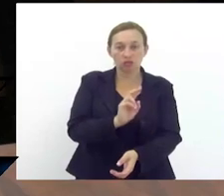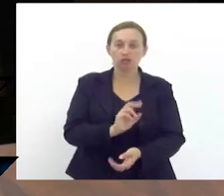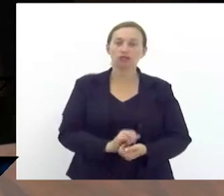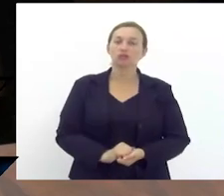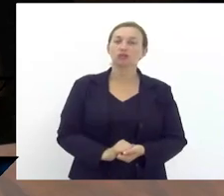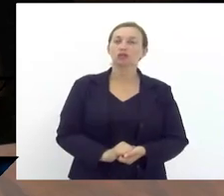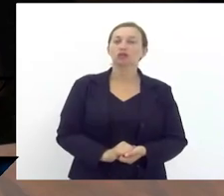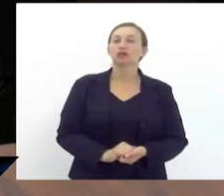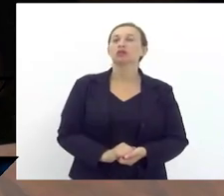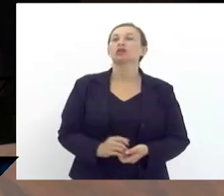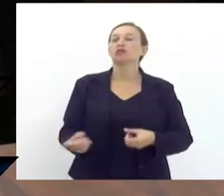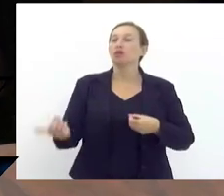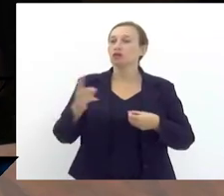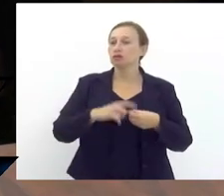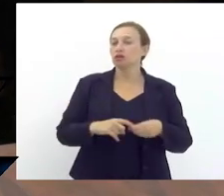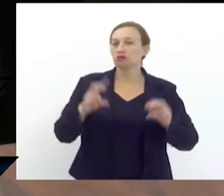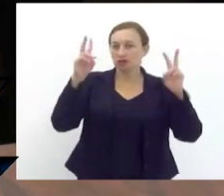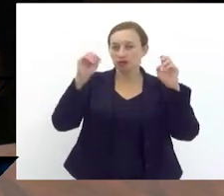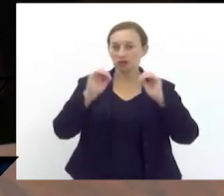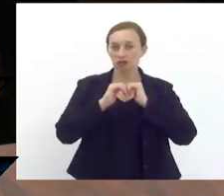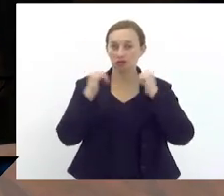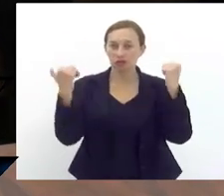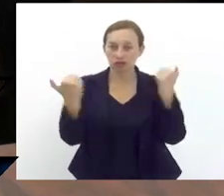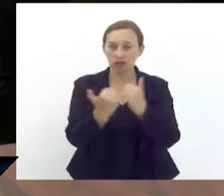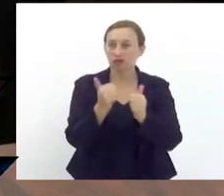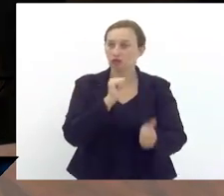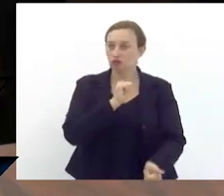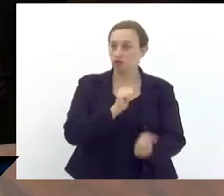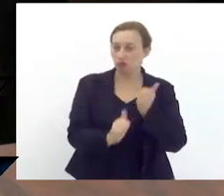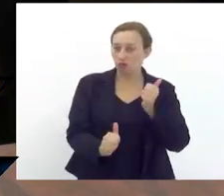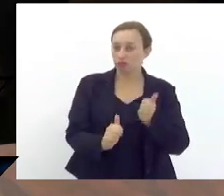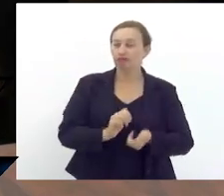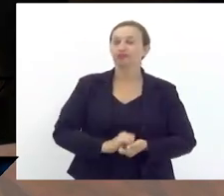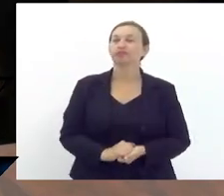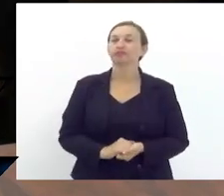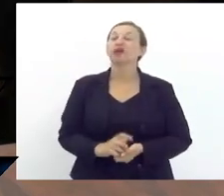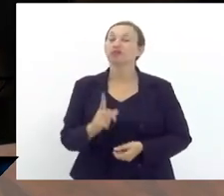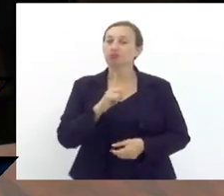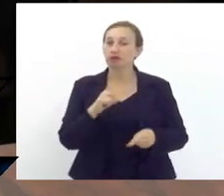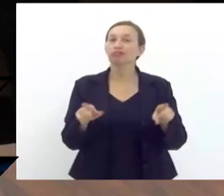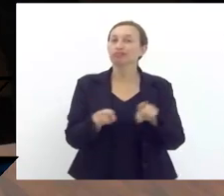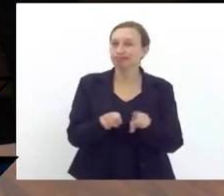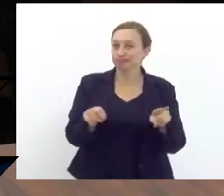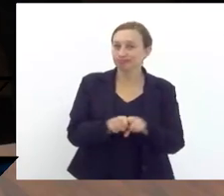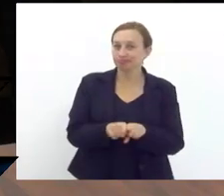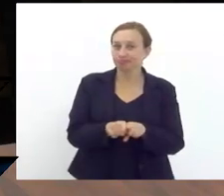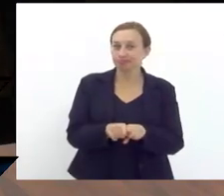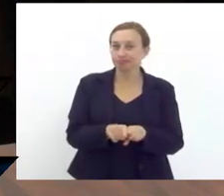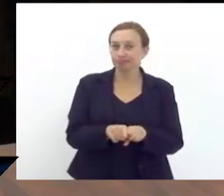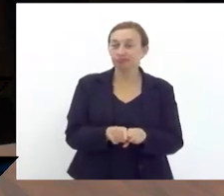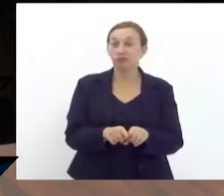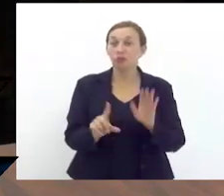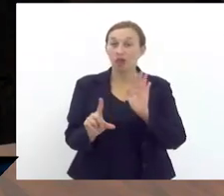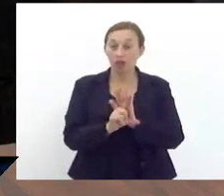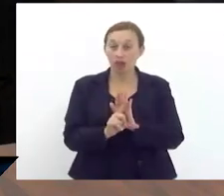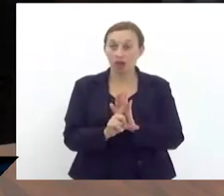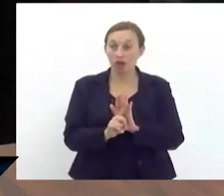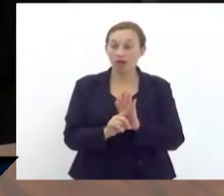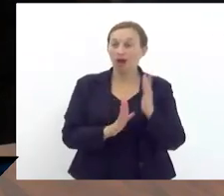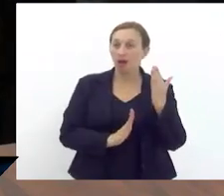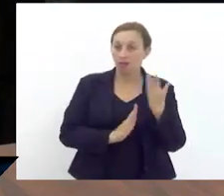e voltando a questão dos estádios do futebol nós temos também uma lei